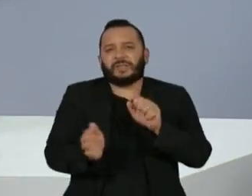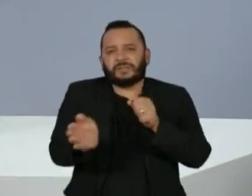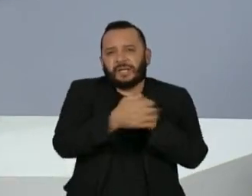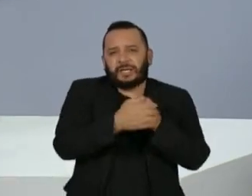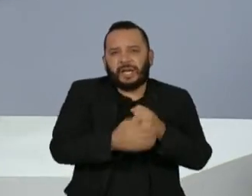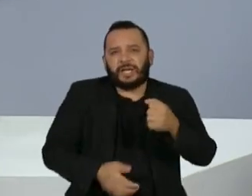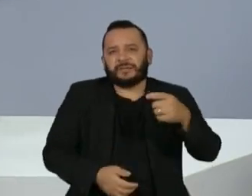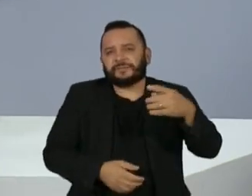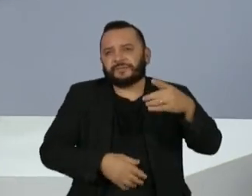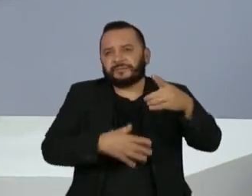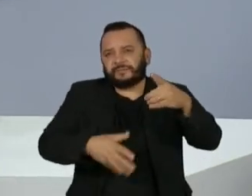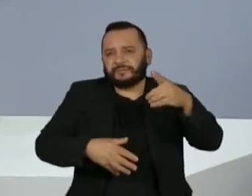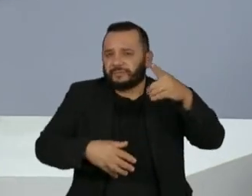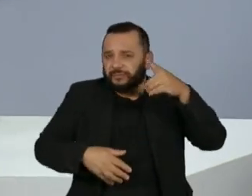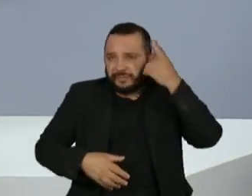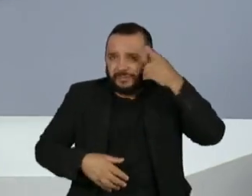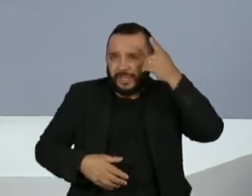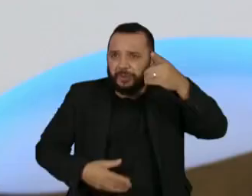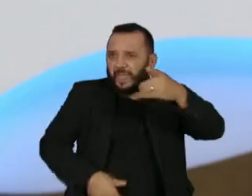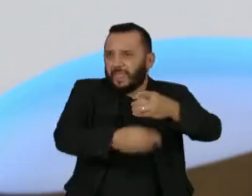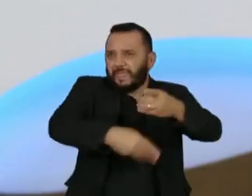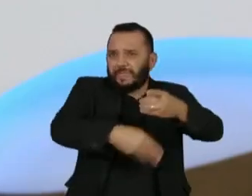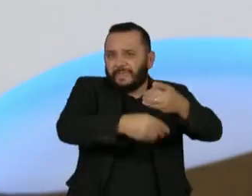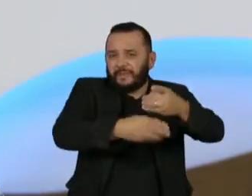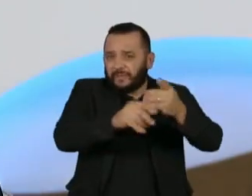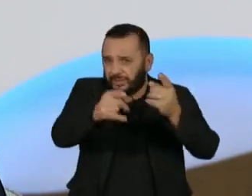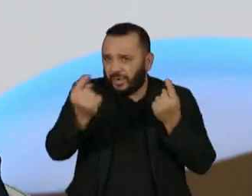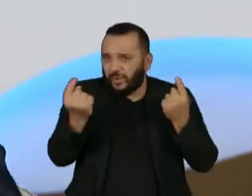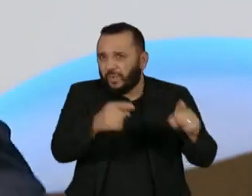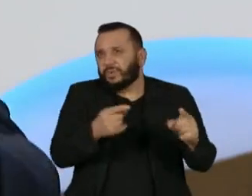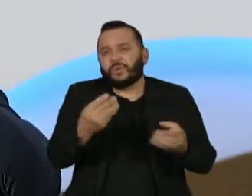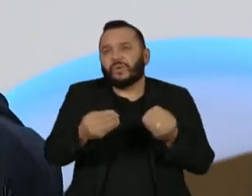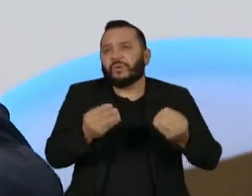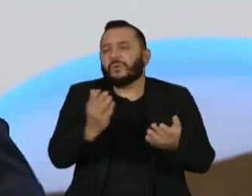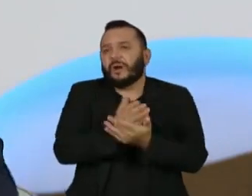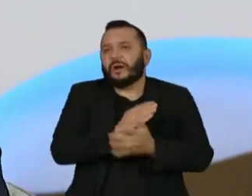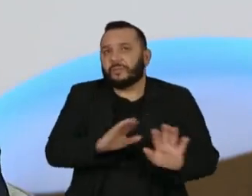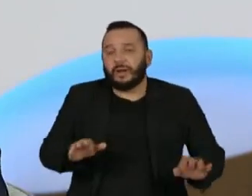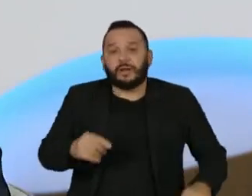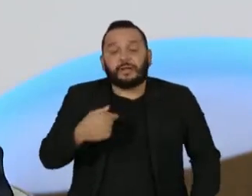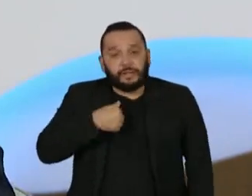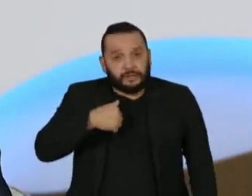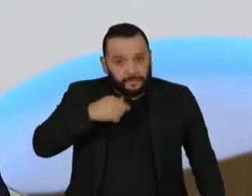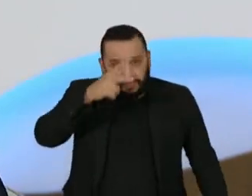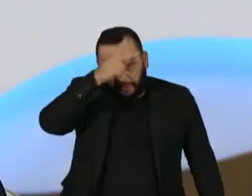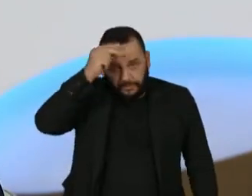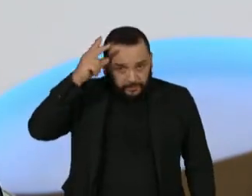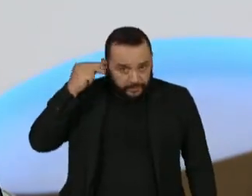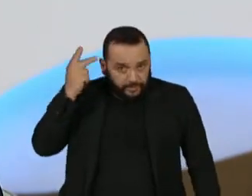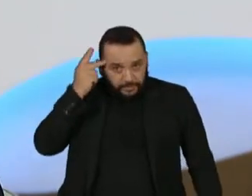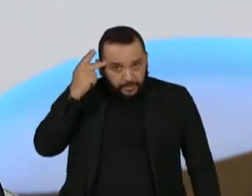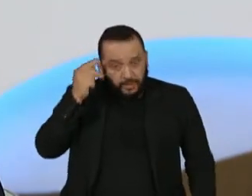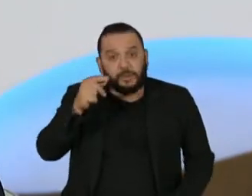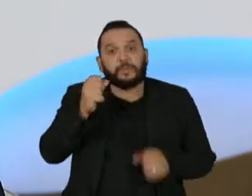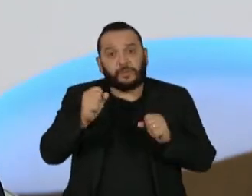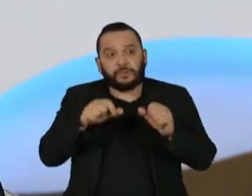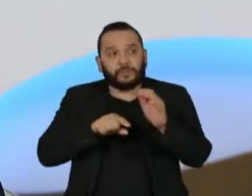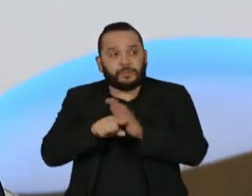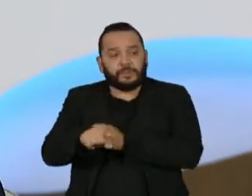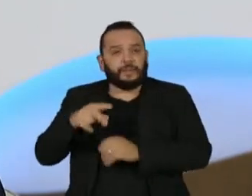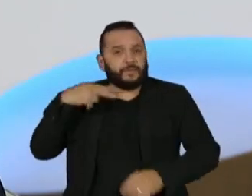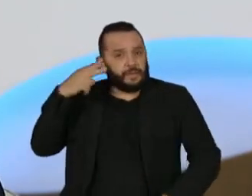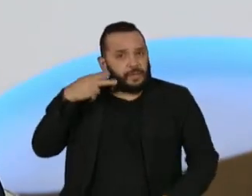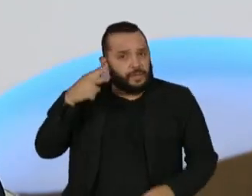é possível isso de que maneira se chega isso eu fui prefeito de São Paulo você pode consultar os vereadores da câmara municipal